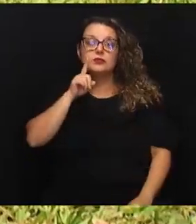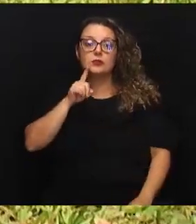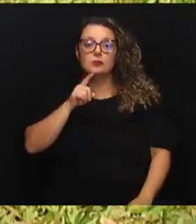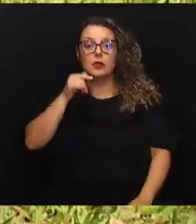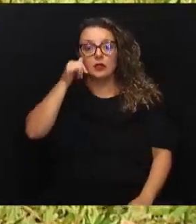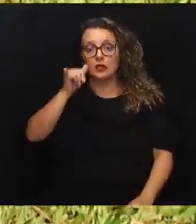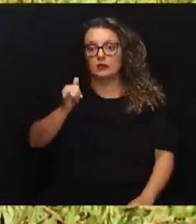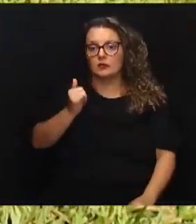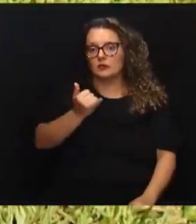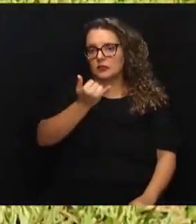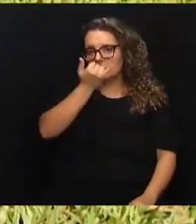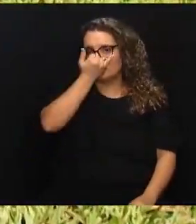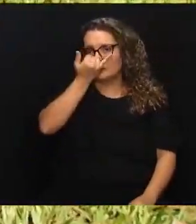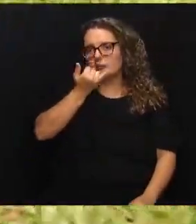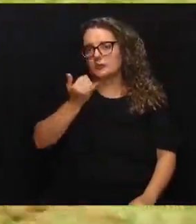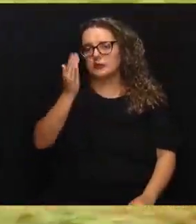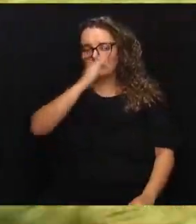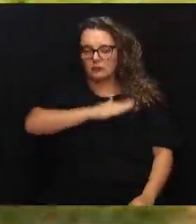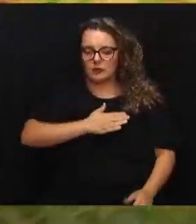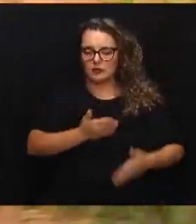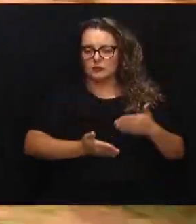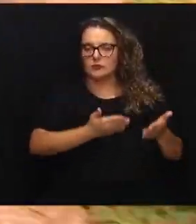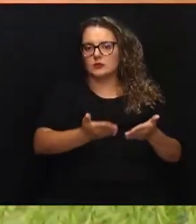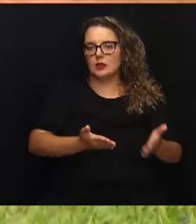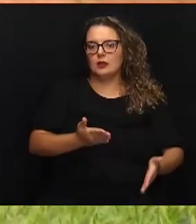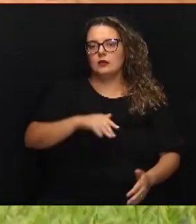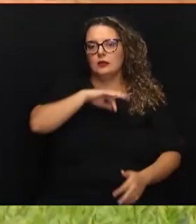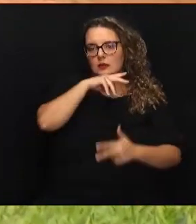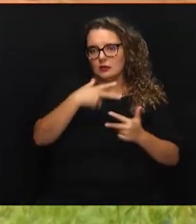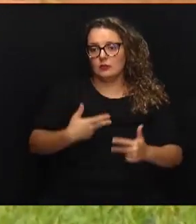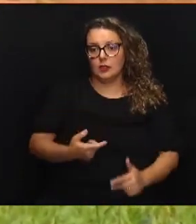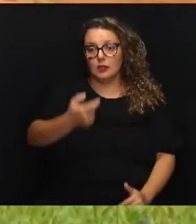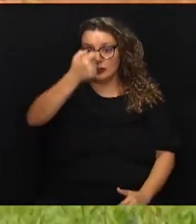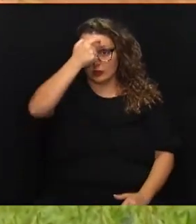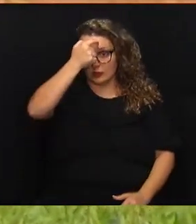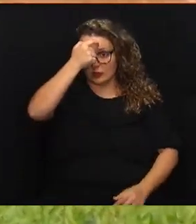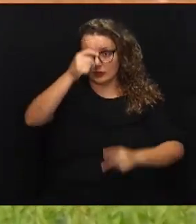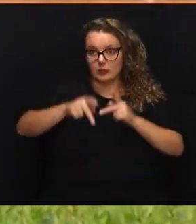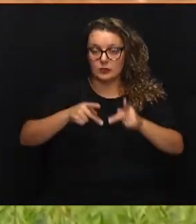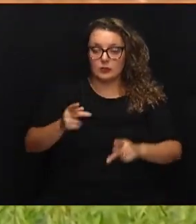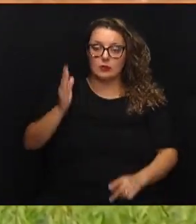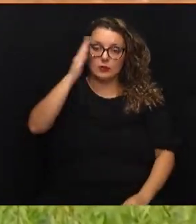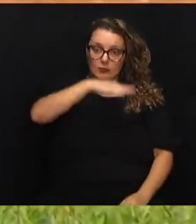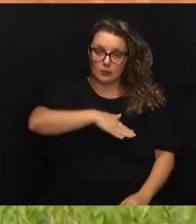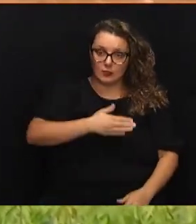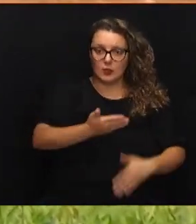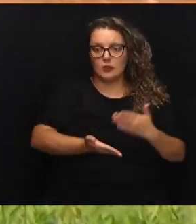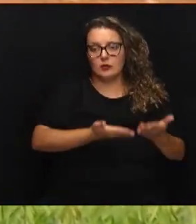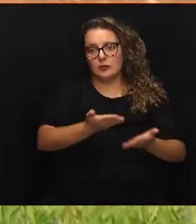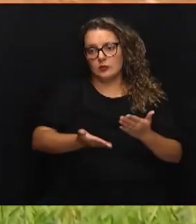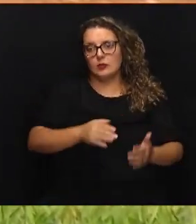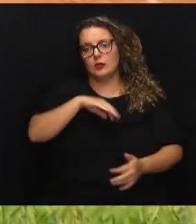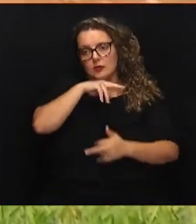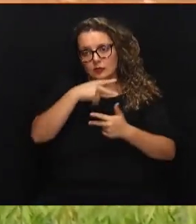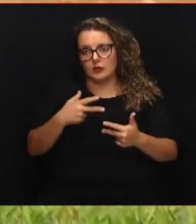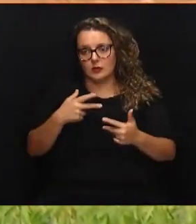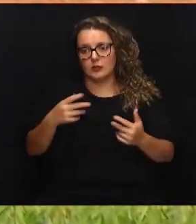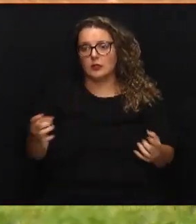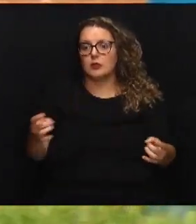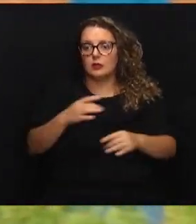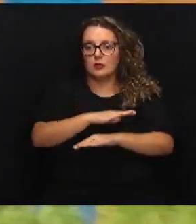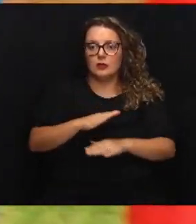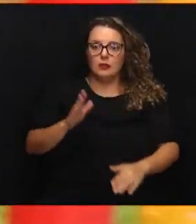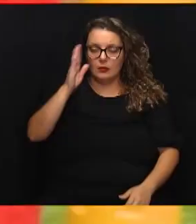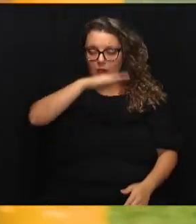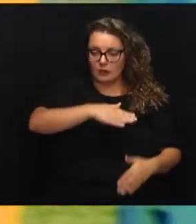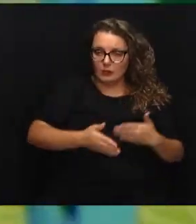aos Animais. A campanha visa conscientizar a população sobre a crueldade animal e combater os maus tratos.